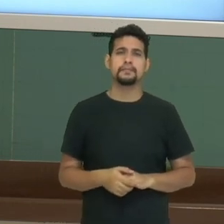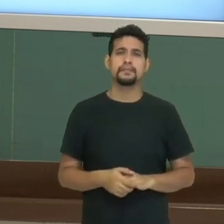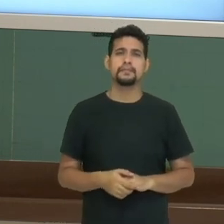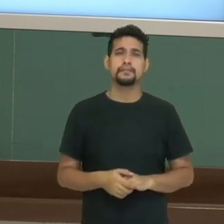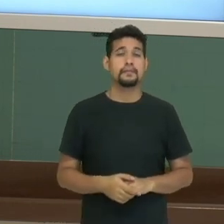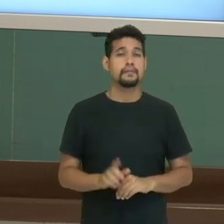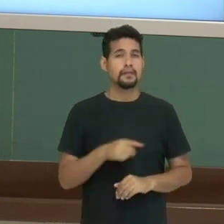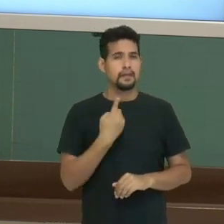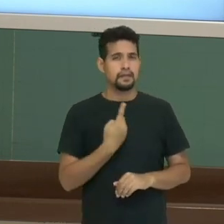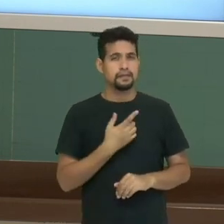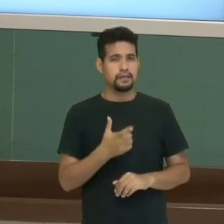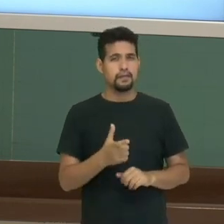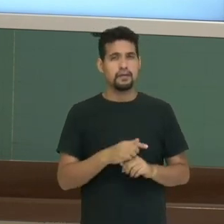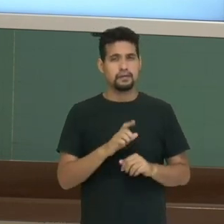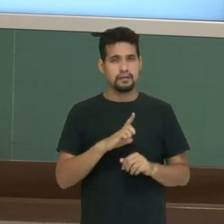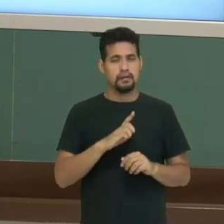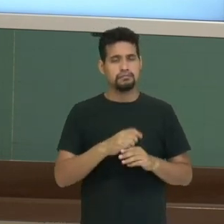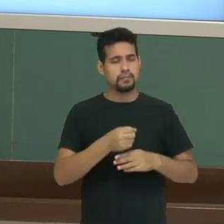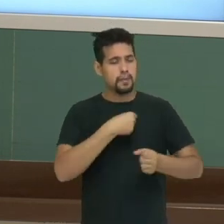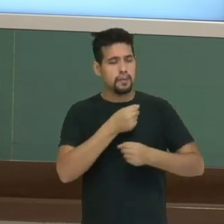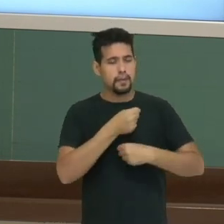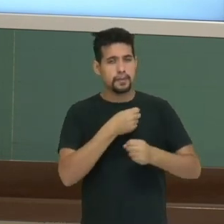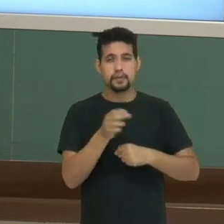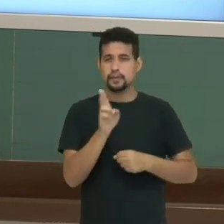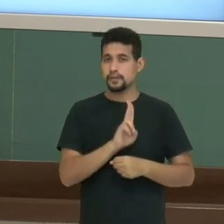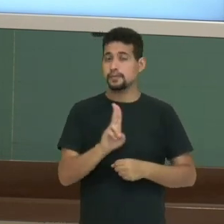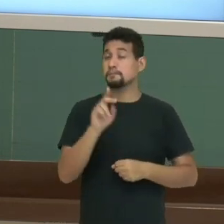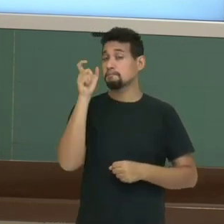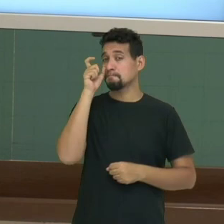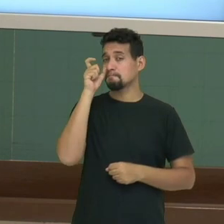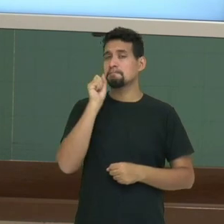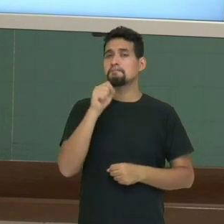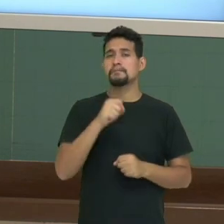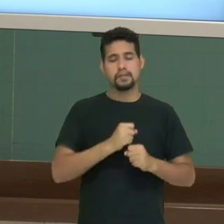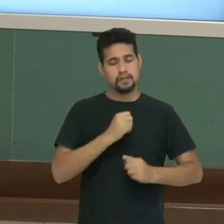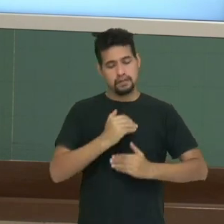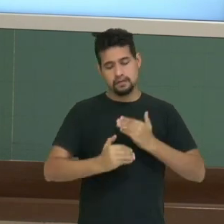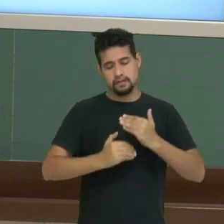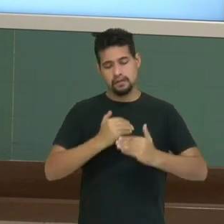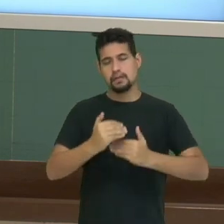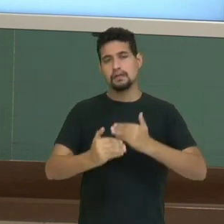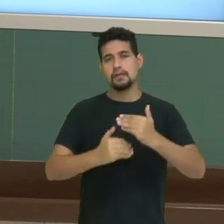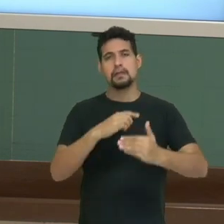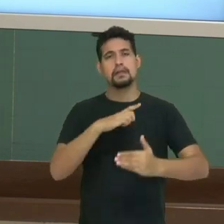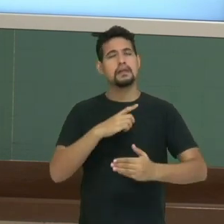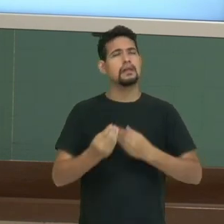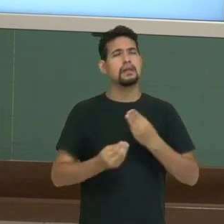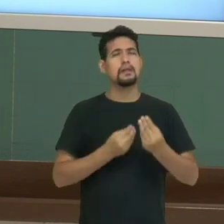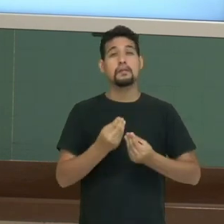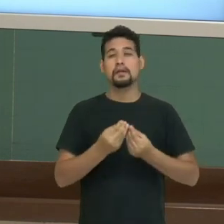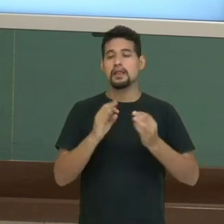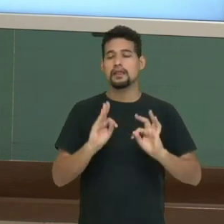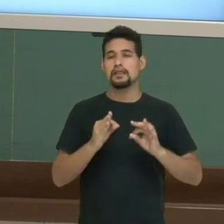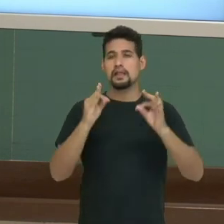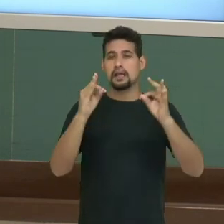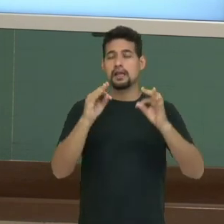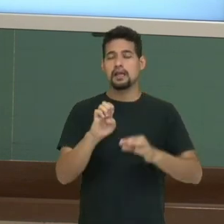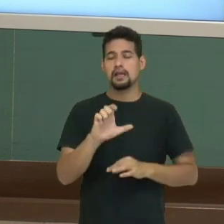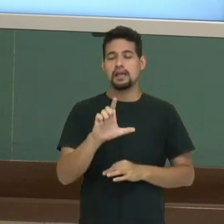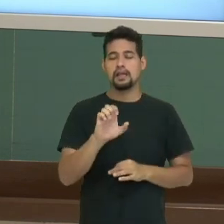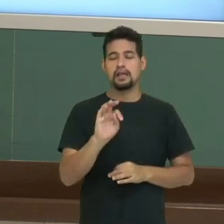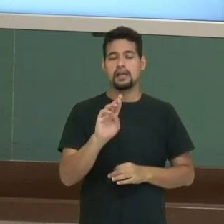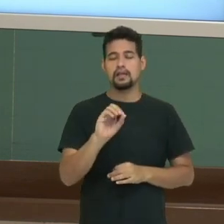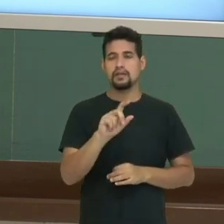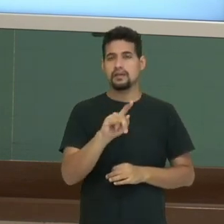Então, a gente está vendo ali na reportagem uma aplicação bem interessante de um processo que vem através de uma técnica de eletrólise, que